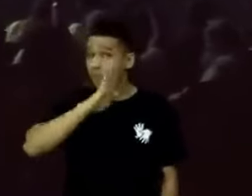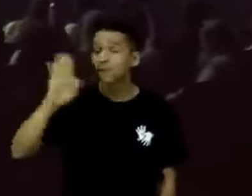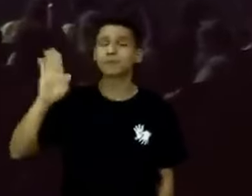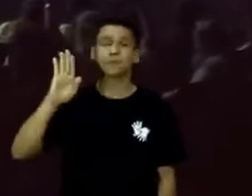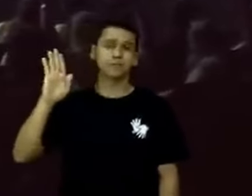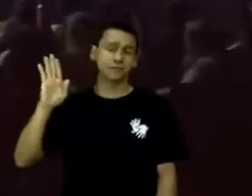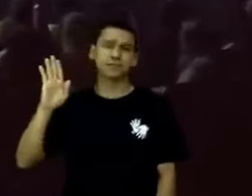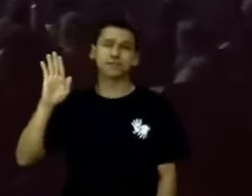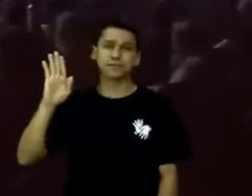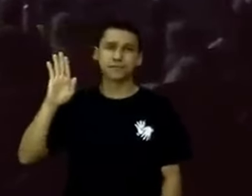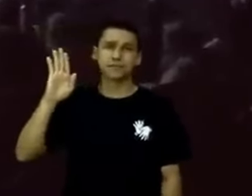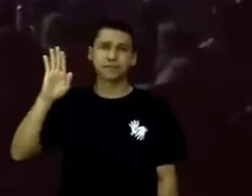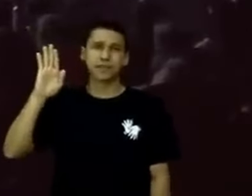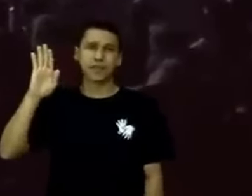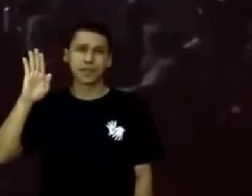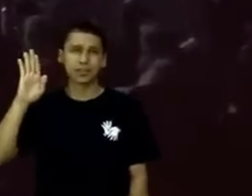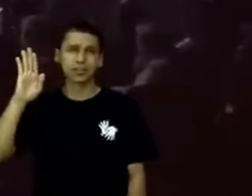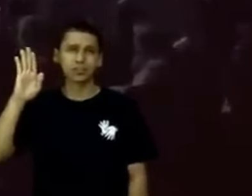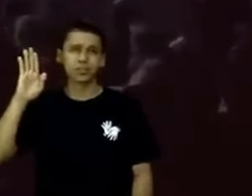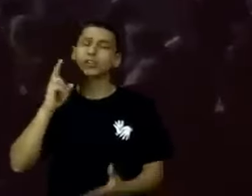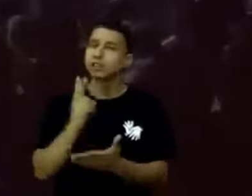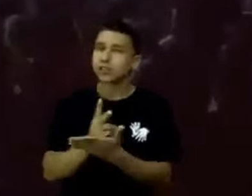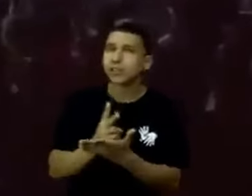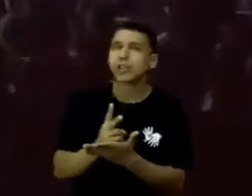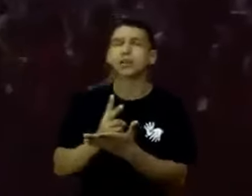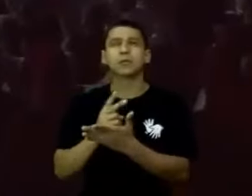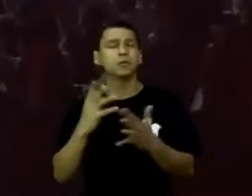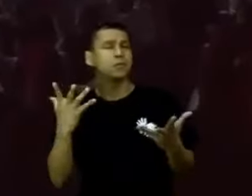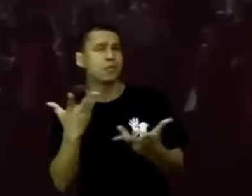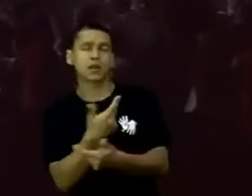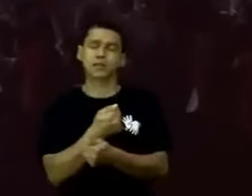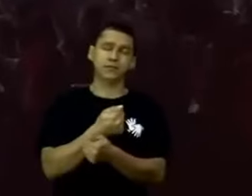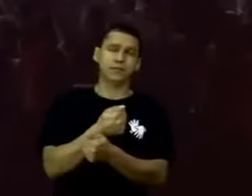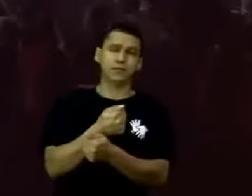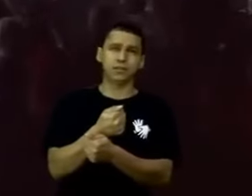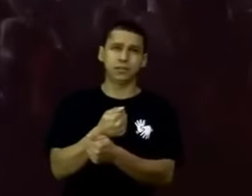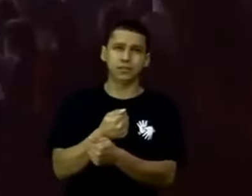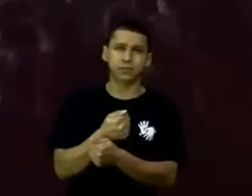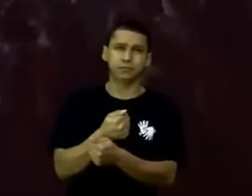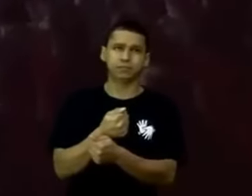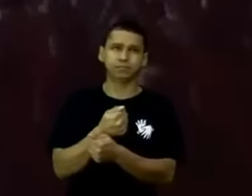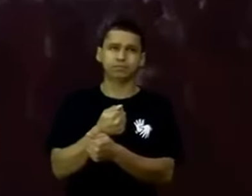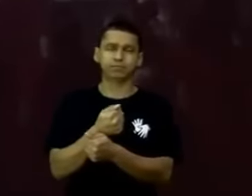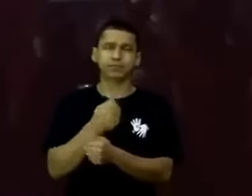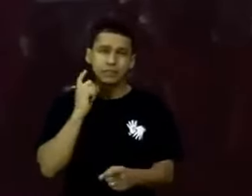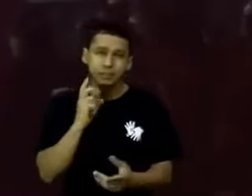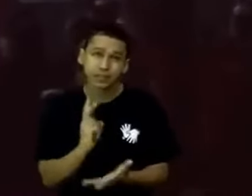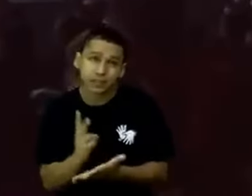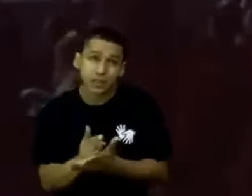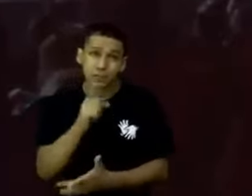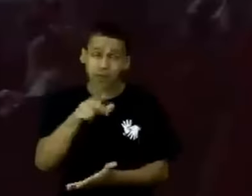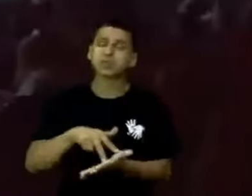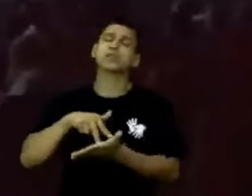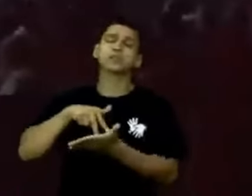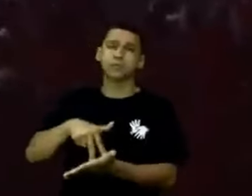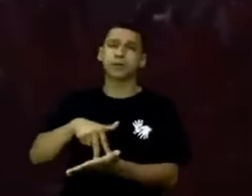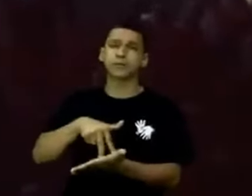contigo. Mas todo domingo ele te vê de pé. De pé, de pé, de pé.